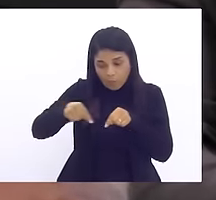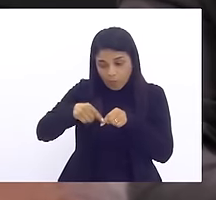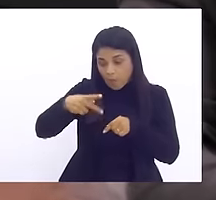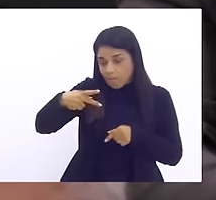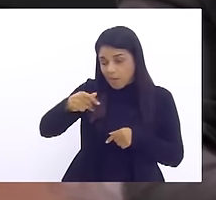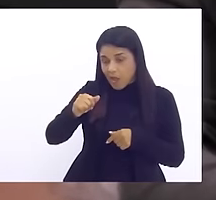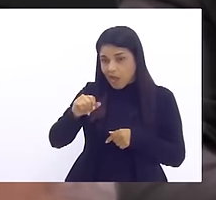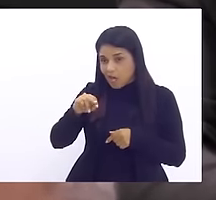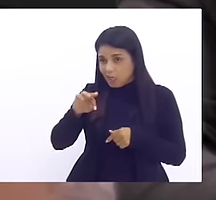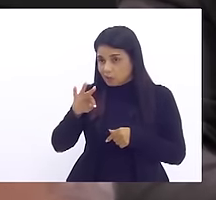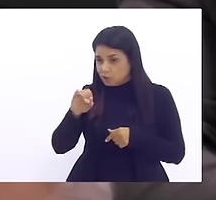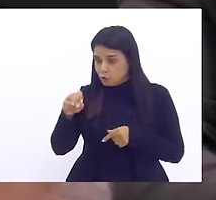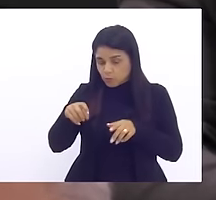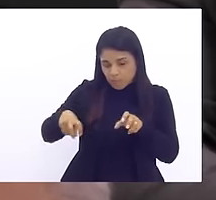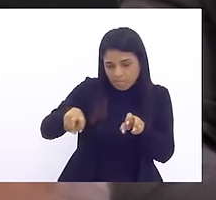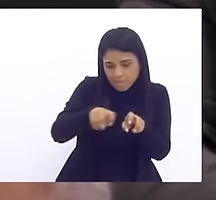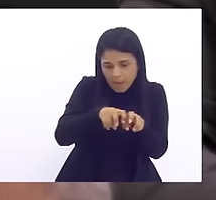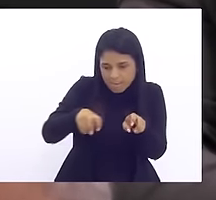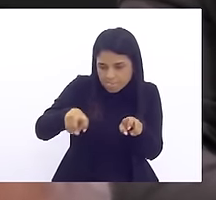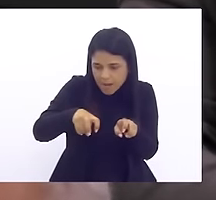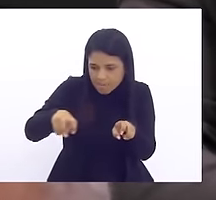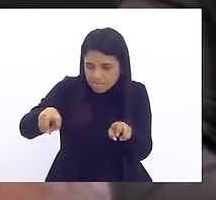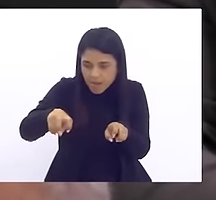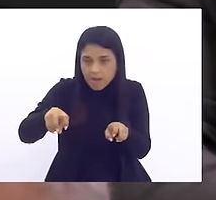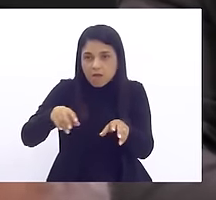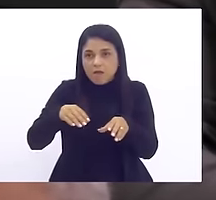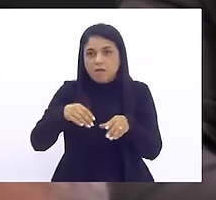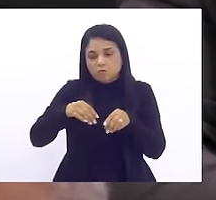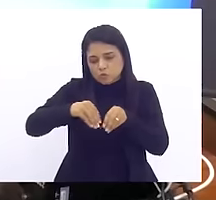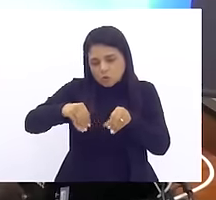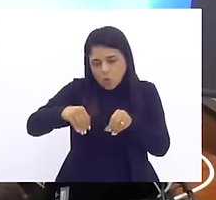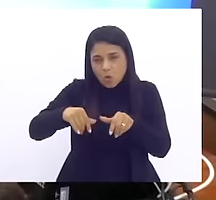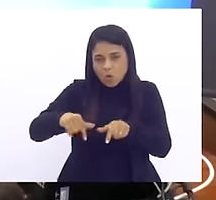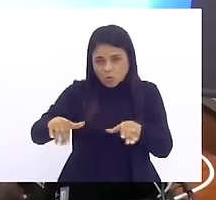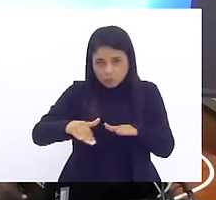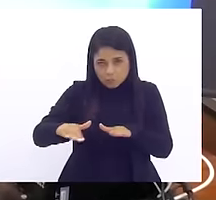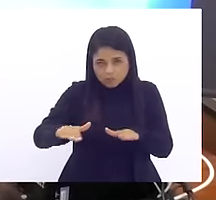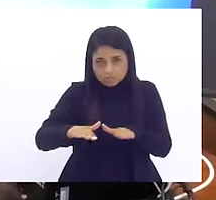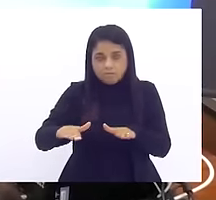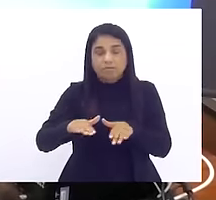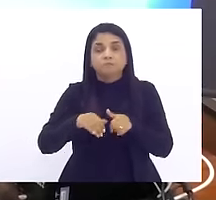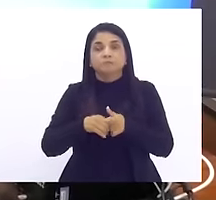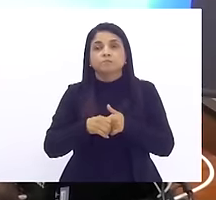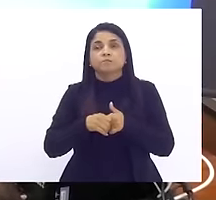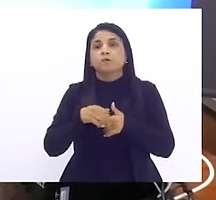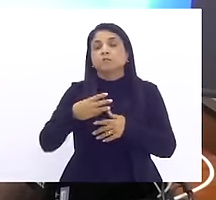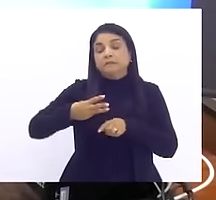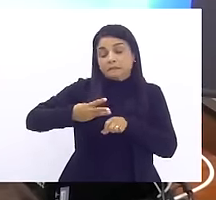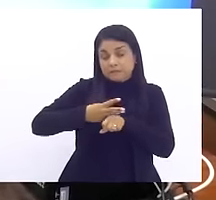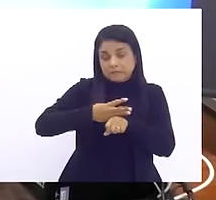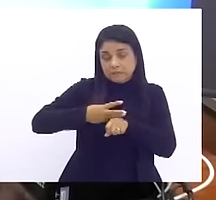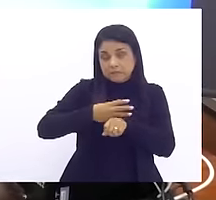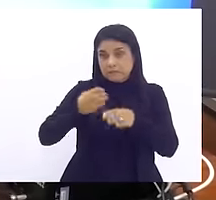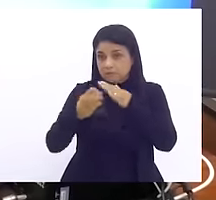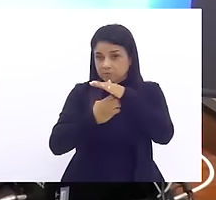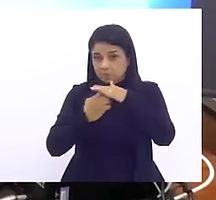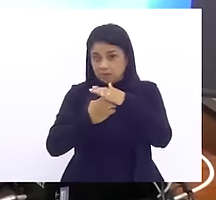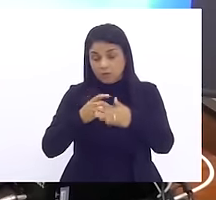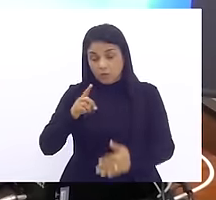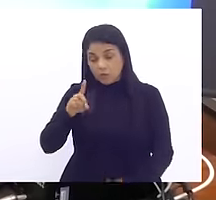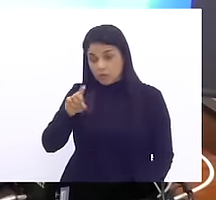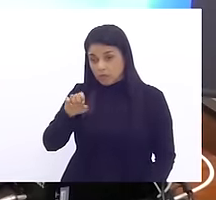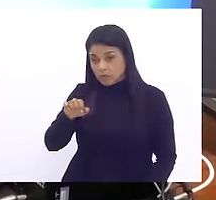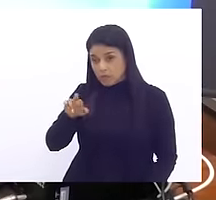de pátio de solo essas questões quando há uma terceirização e o dentro deveria estar